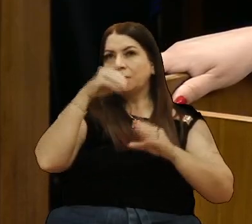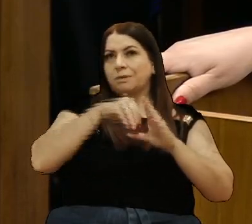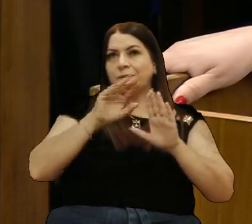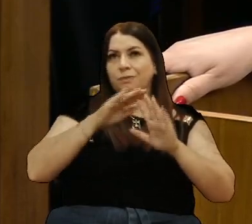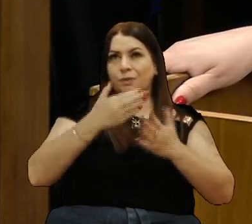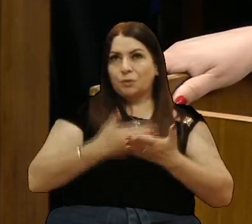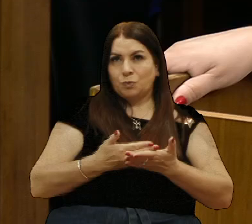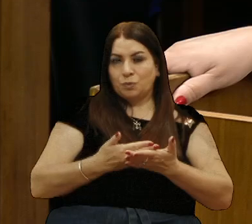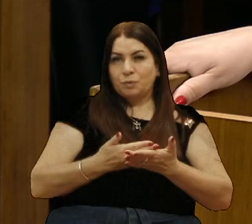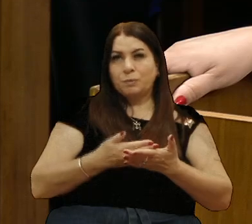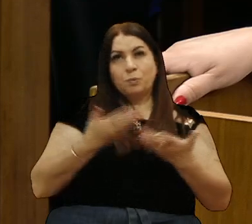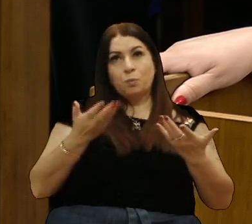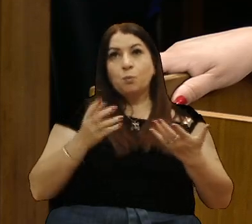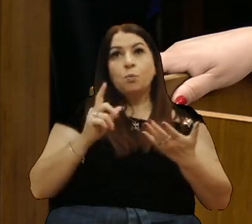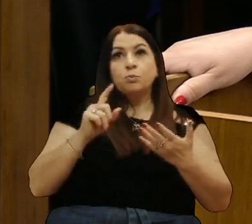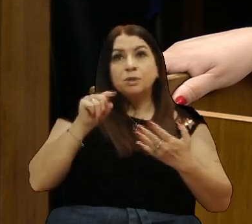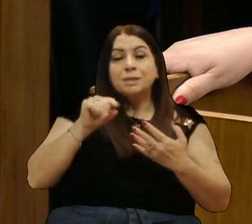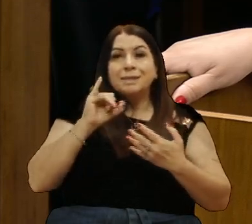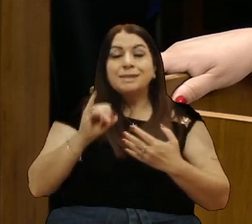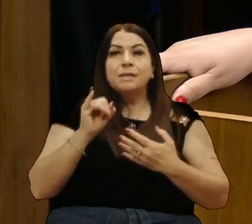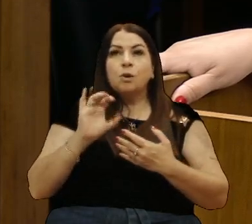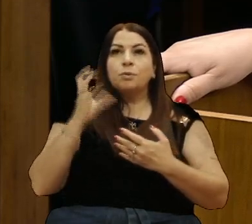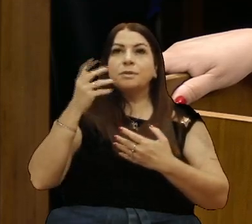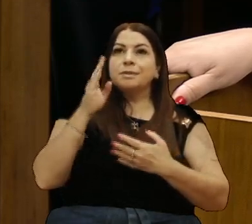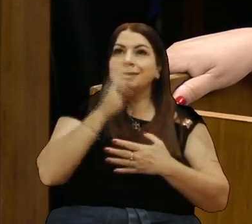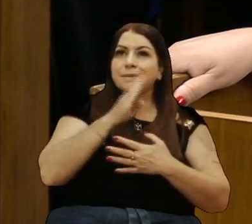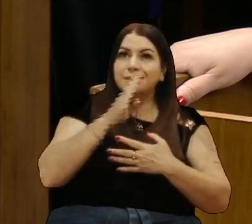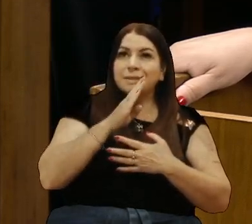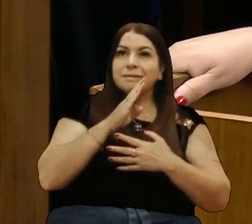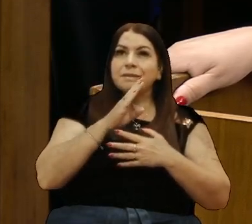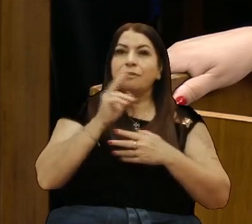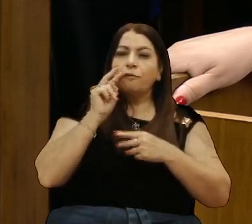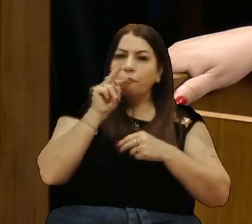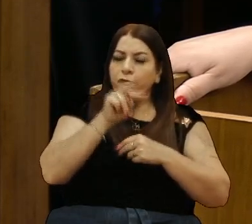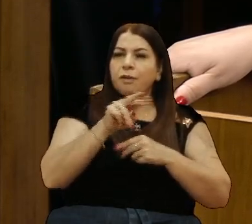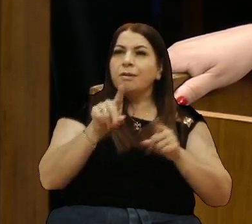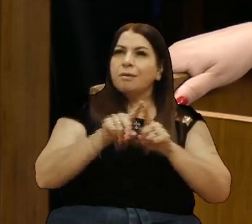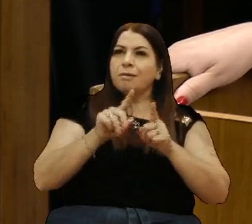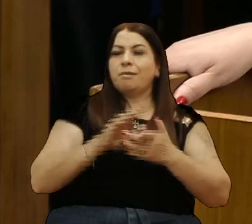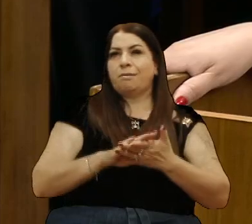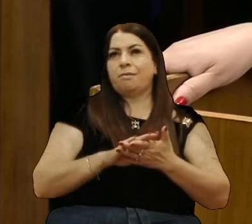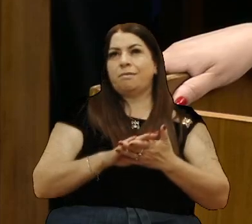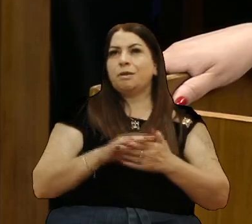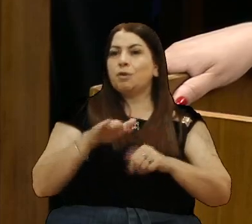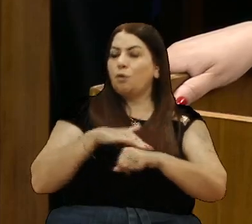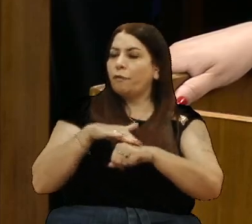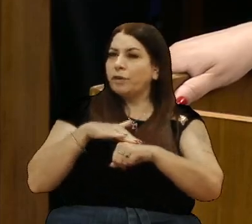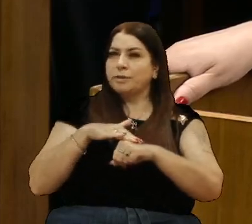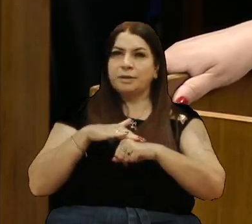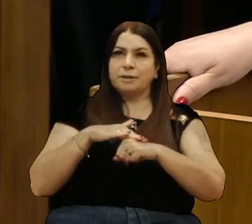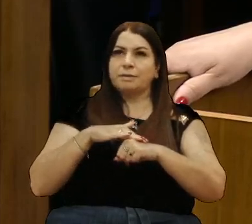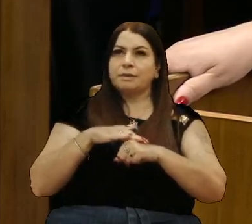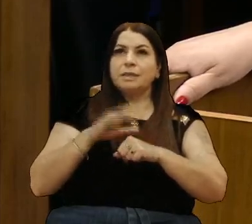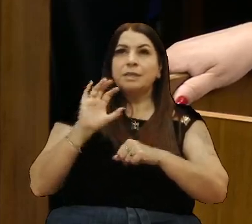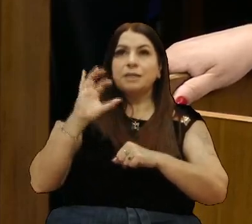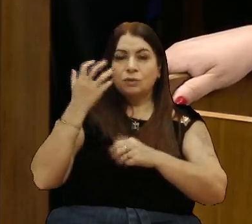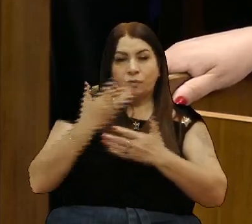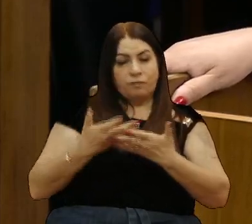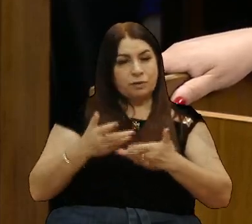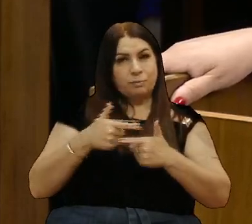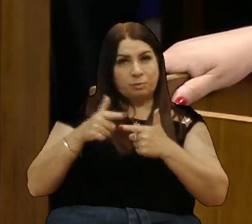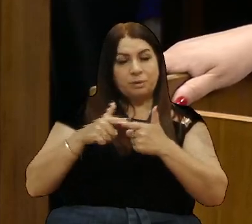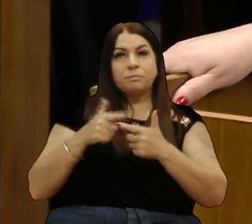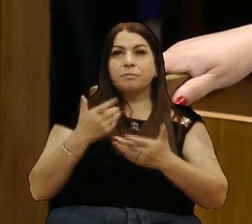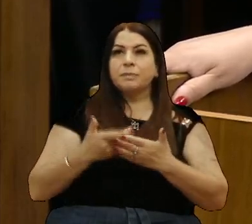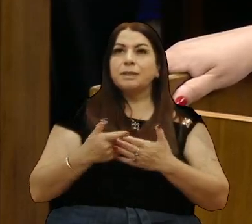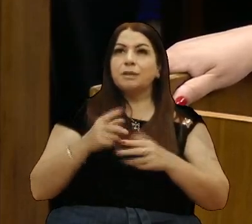das escolas, ou quando aconteçam, sejam rapidamente verificadas, né, e conversado e resolvido. Então, é por